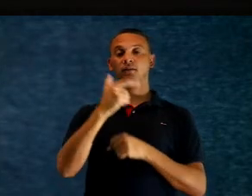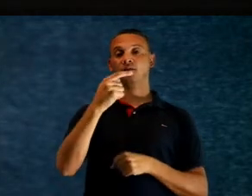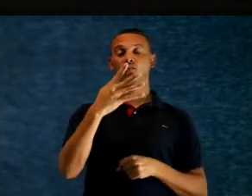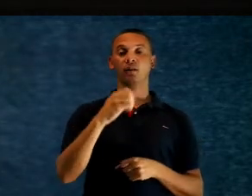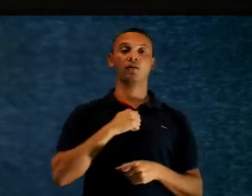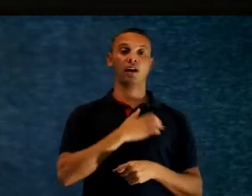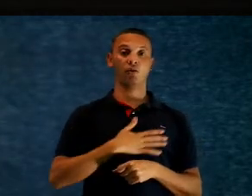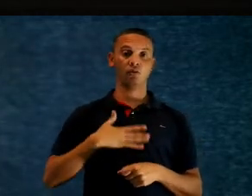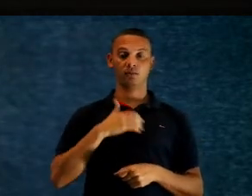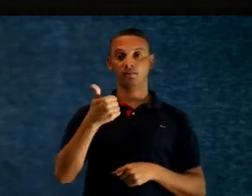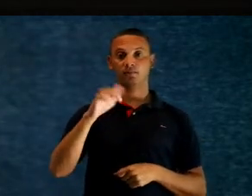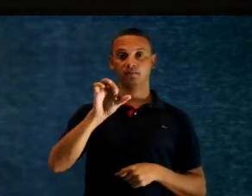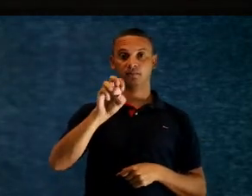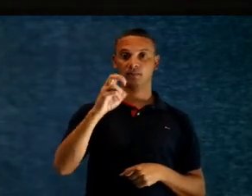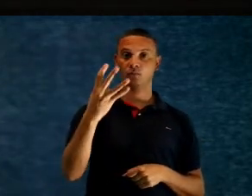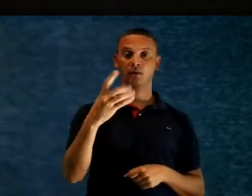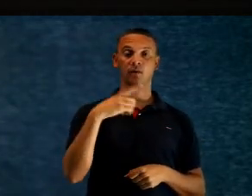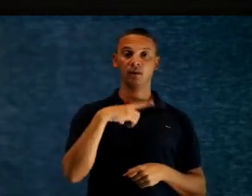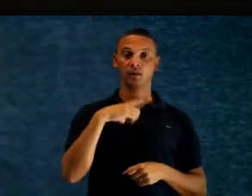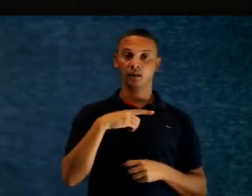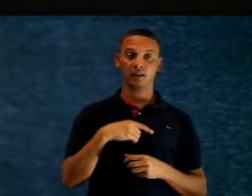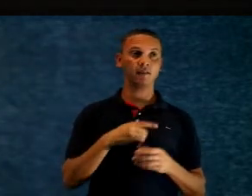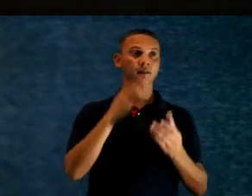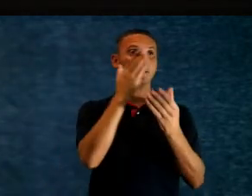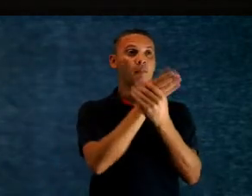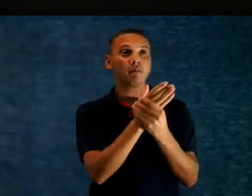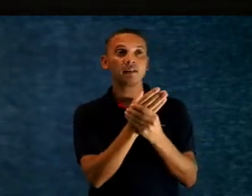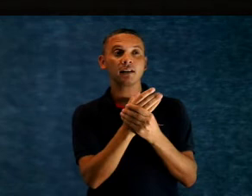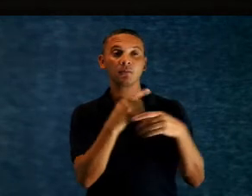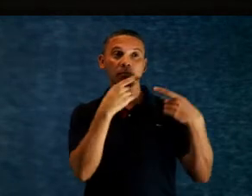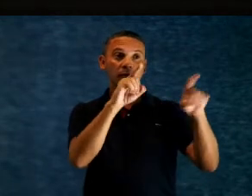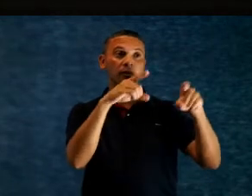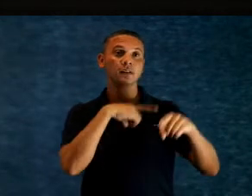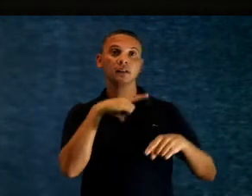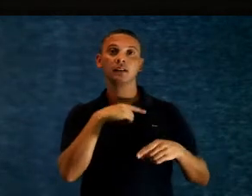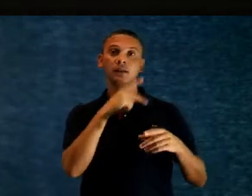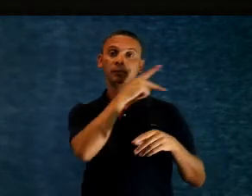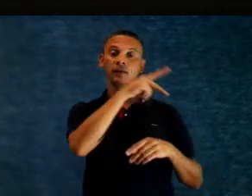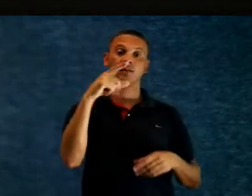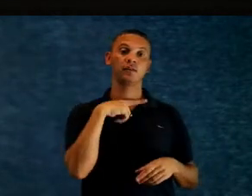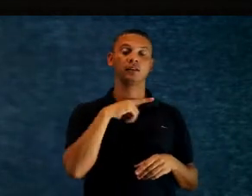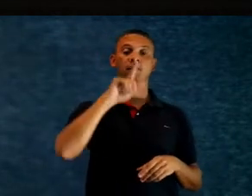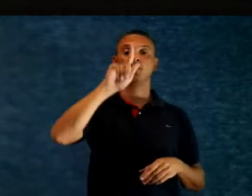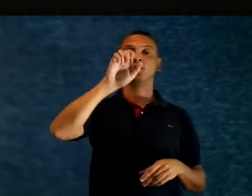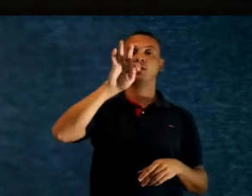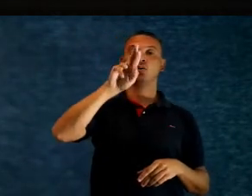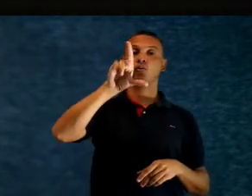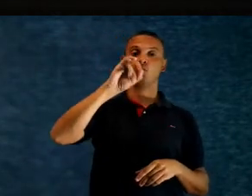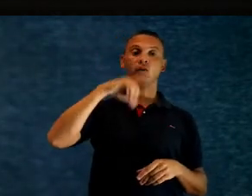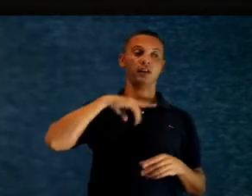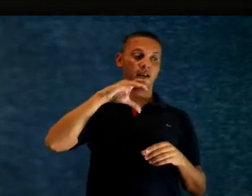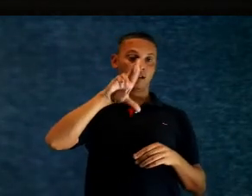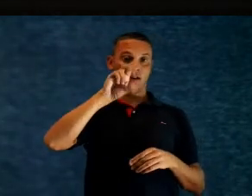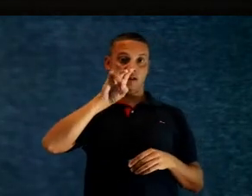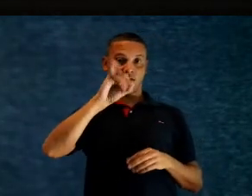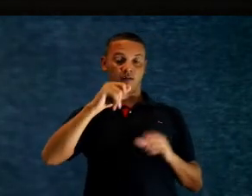Manhã, inédita em livro. Essa crônica nunca foi publicada em livro. Então, imagine, se Drummond ainda há